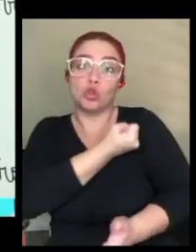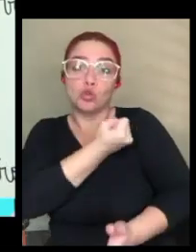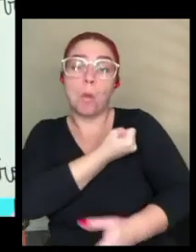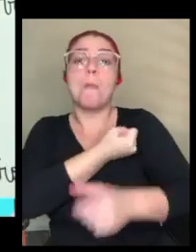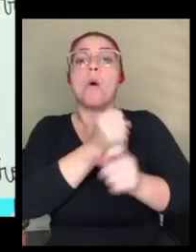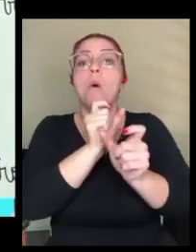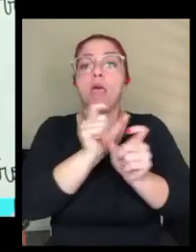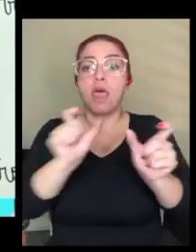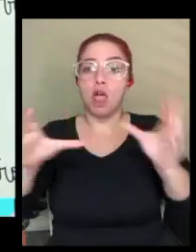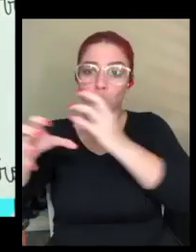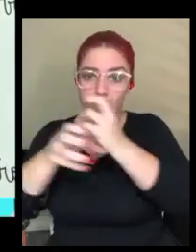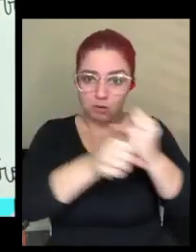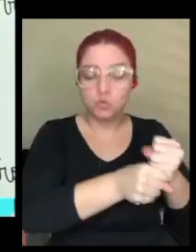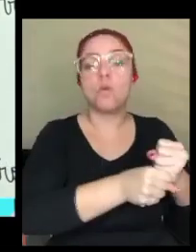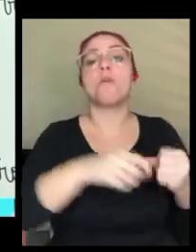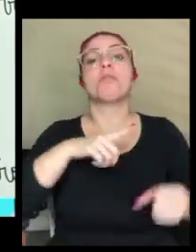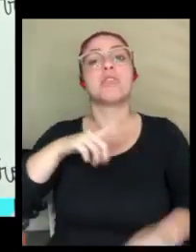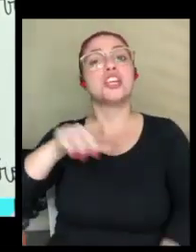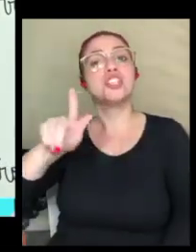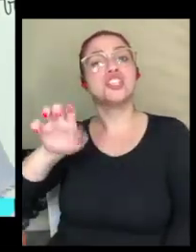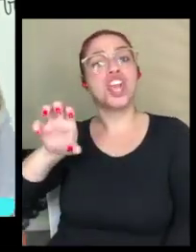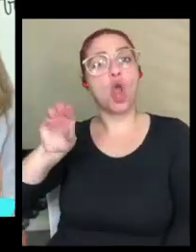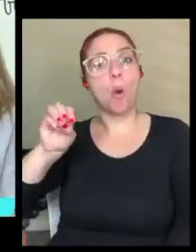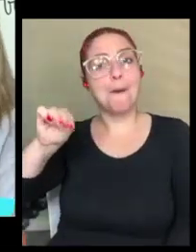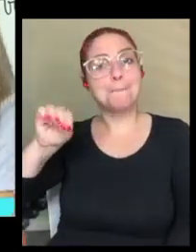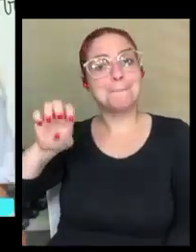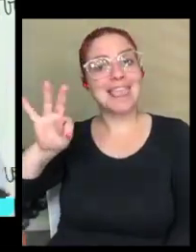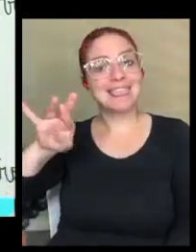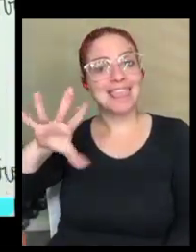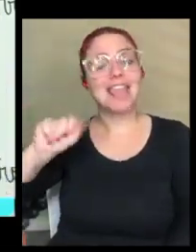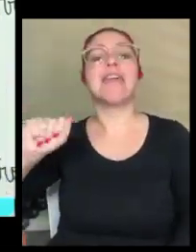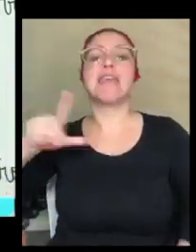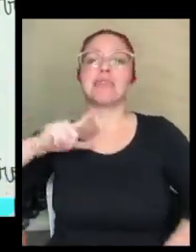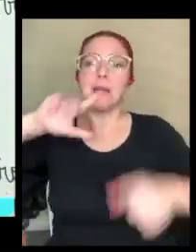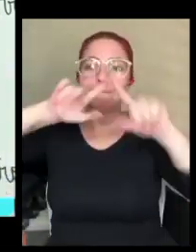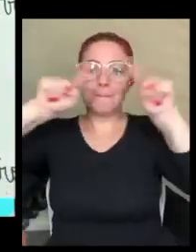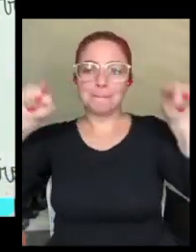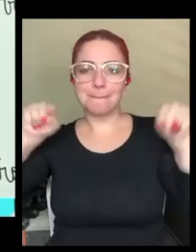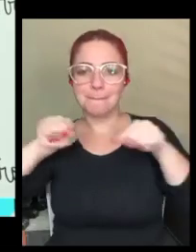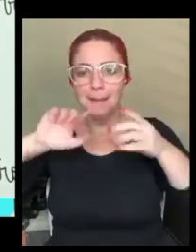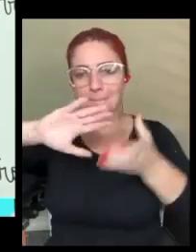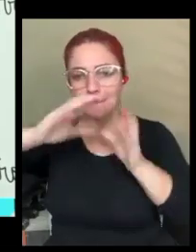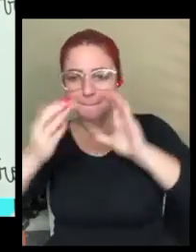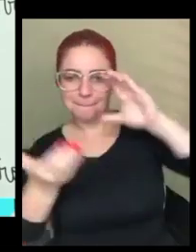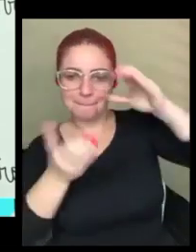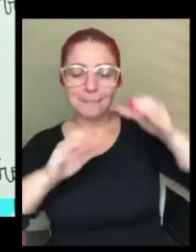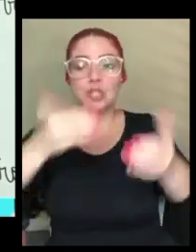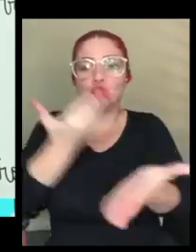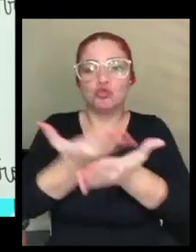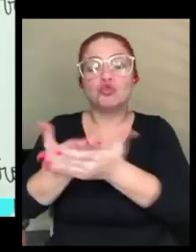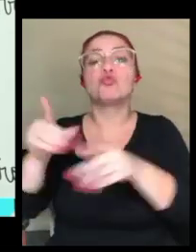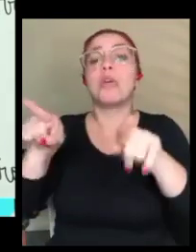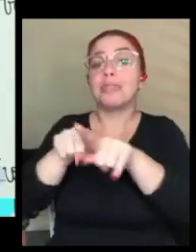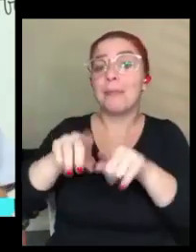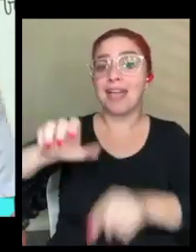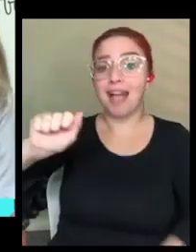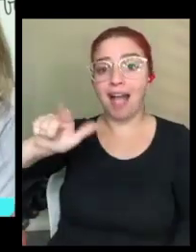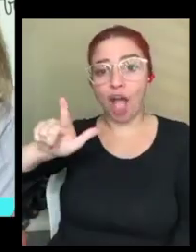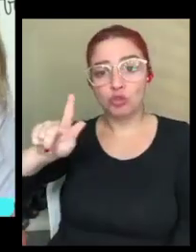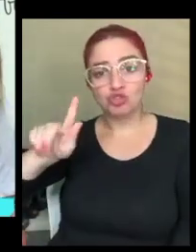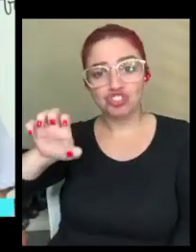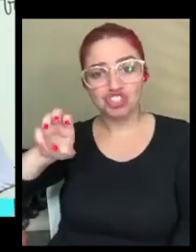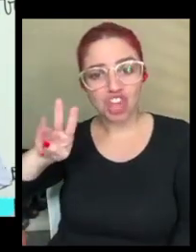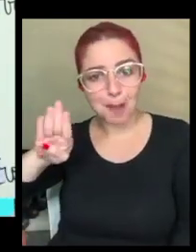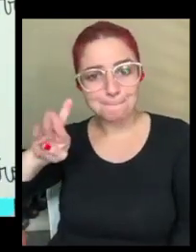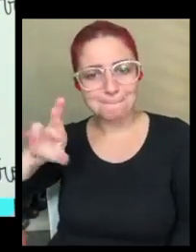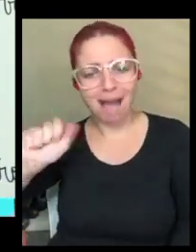operações, tem a geometria que estuda o espaço e as formas e tem a álgebra. O que é a